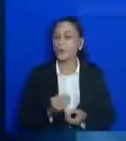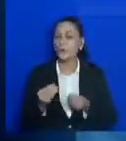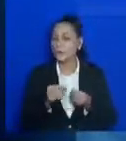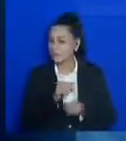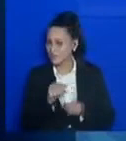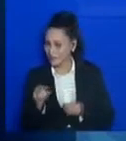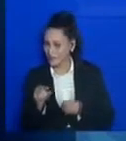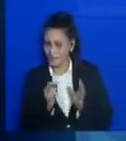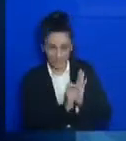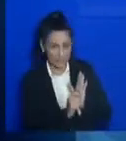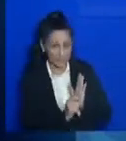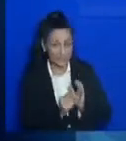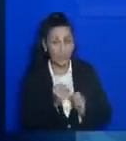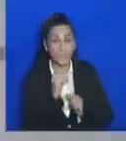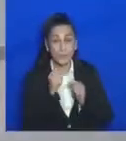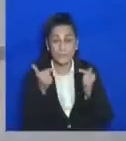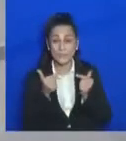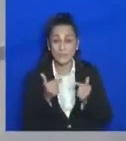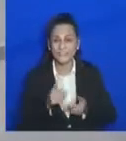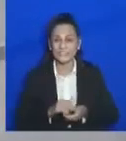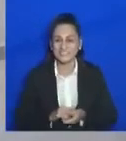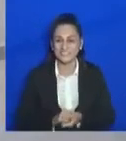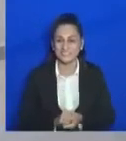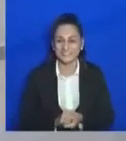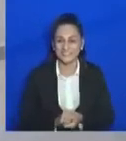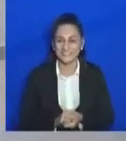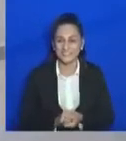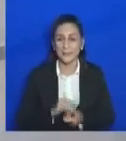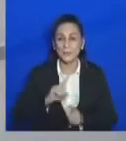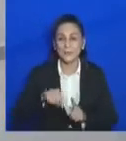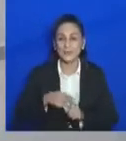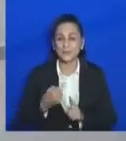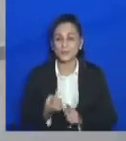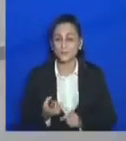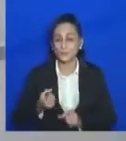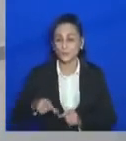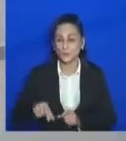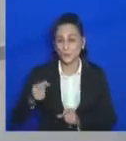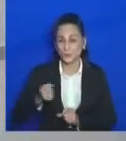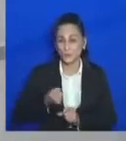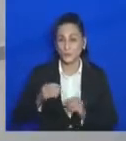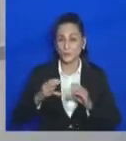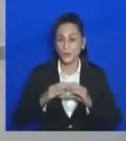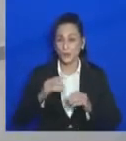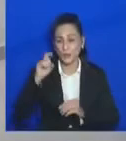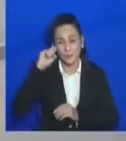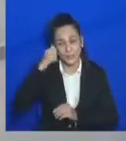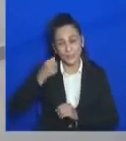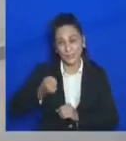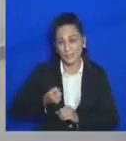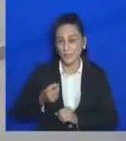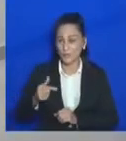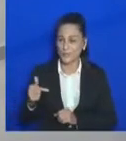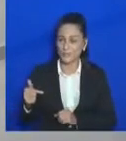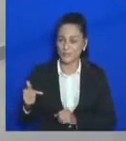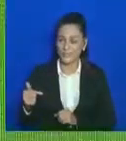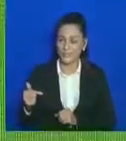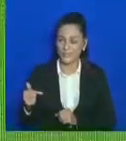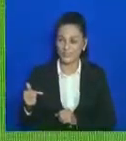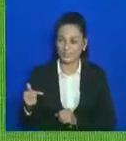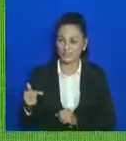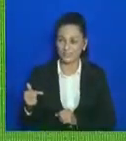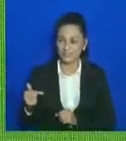Como é que você está indo, hein? Está marcando, boa sorte. Mais um número. Bola preta, número 7.